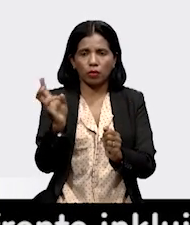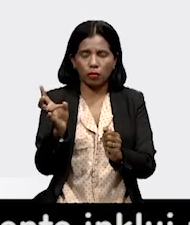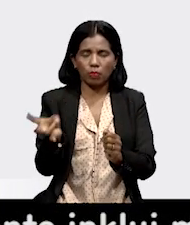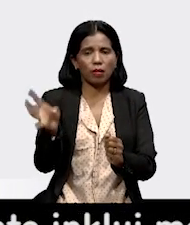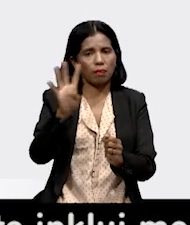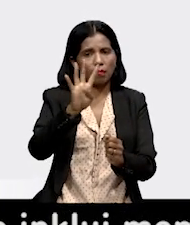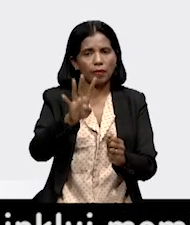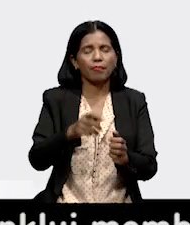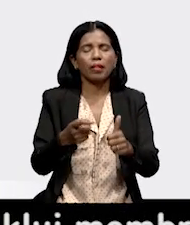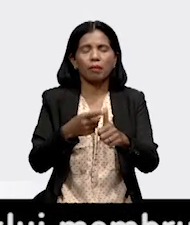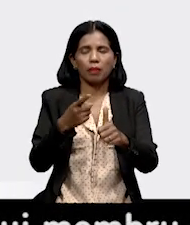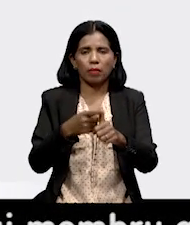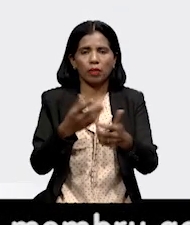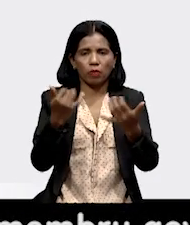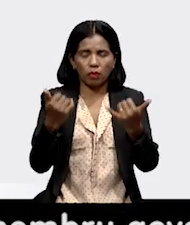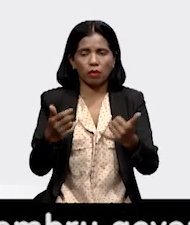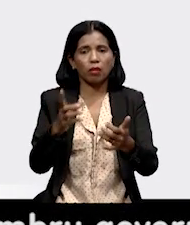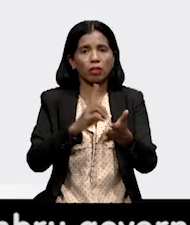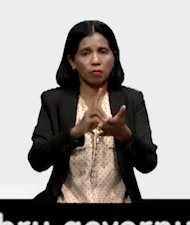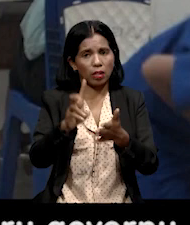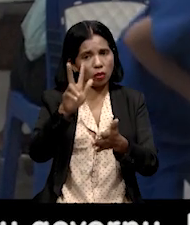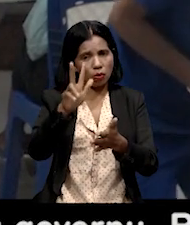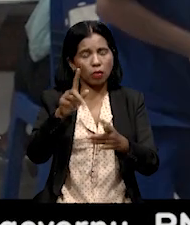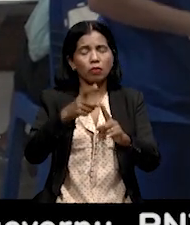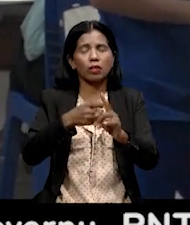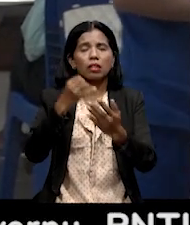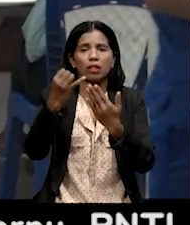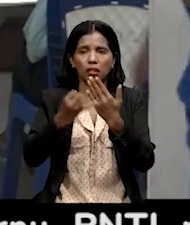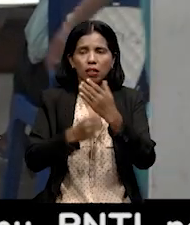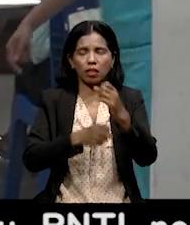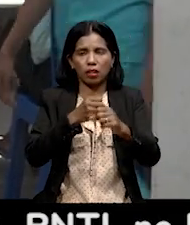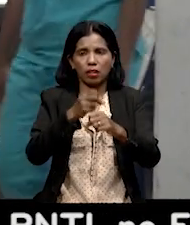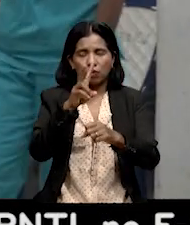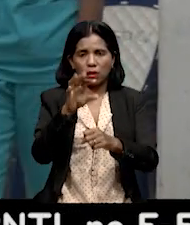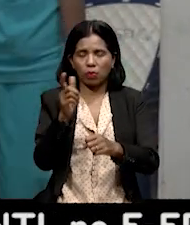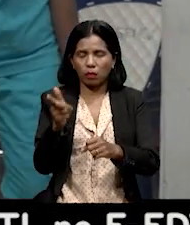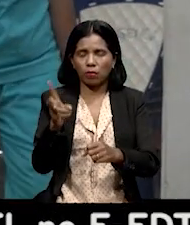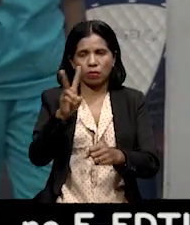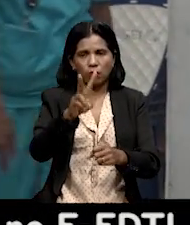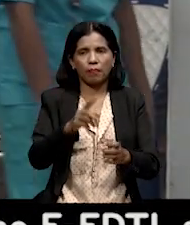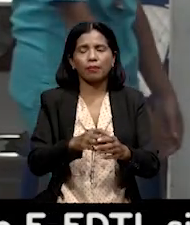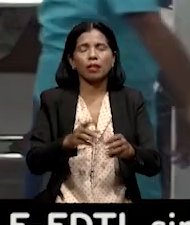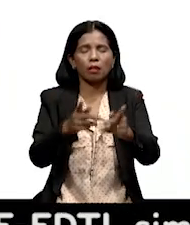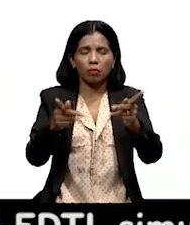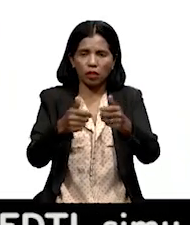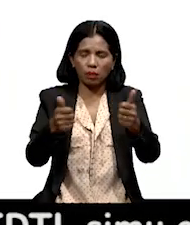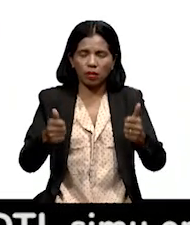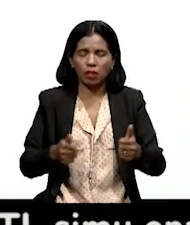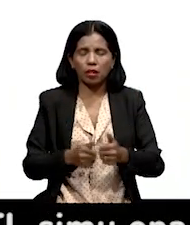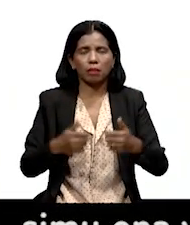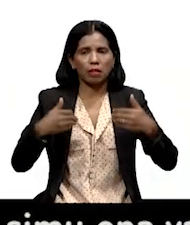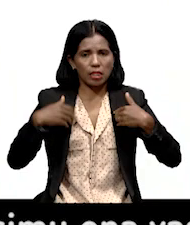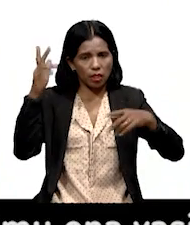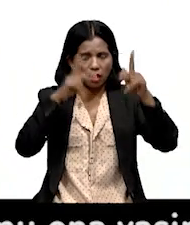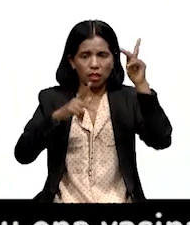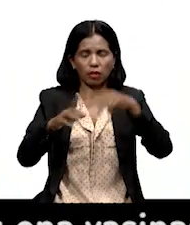e a primeira ou a terceira semana e a fula em janeiro, tinha ringrua, rua no Rua. Posto administrativo Cristo Rei, e a caso hat no Rua Lima, não